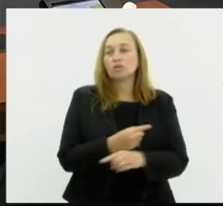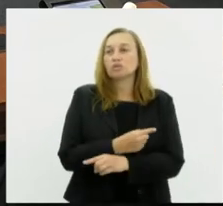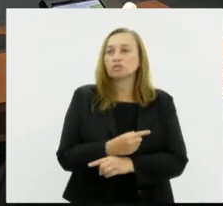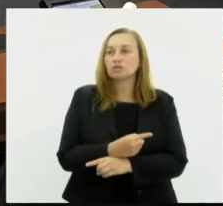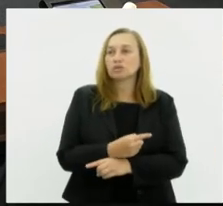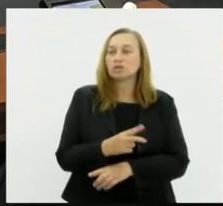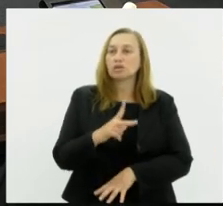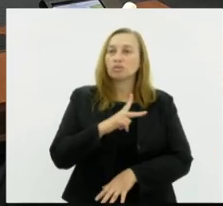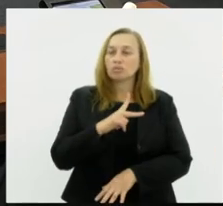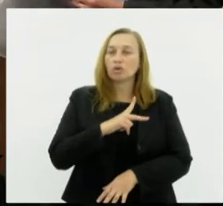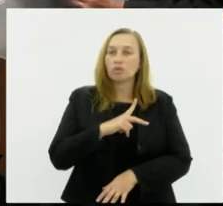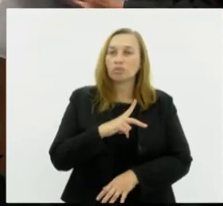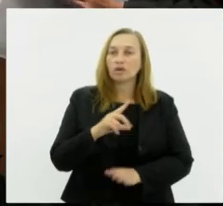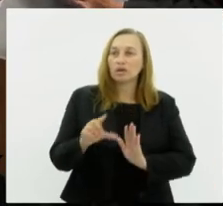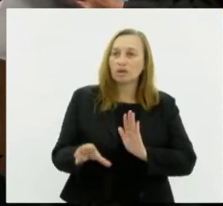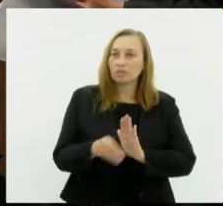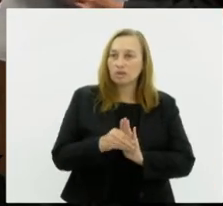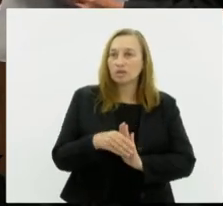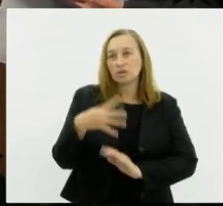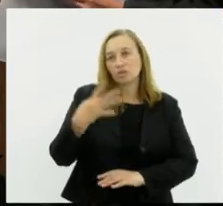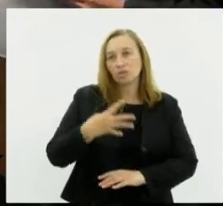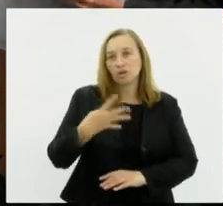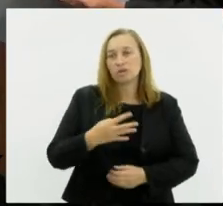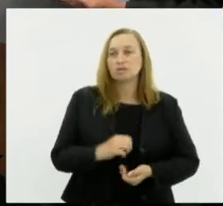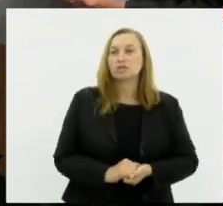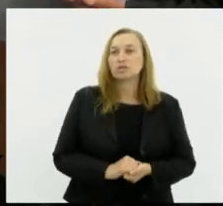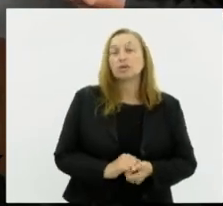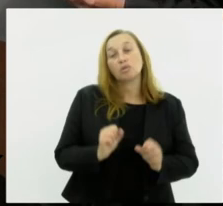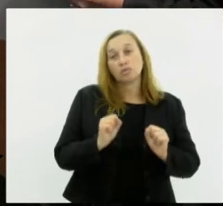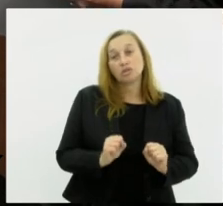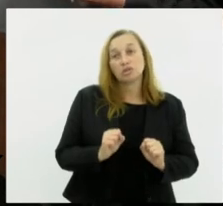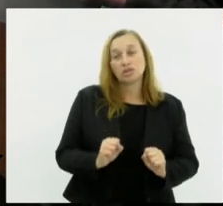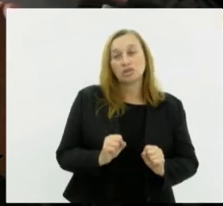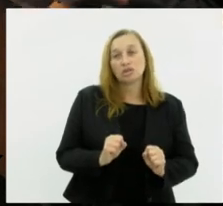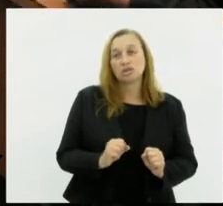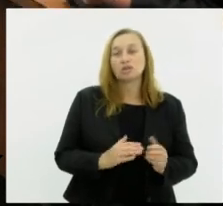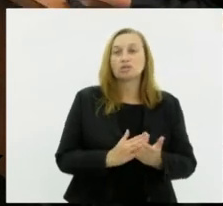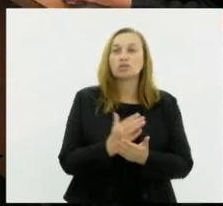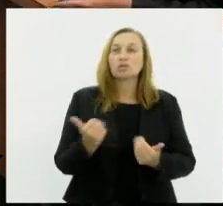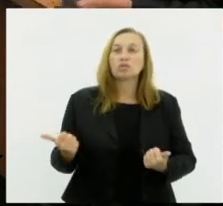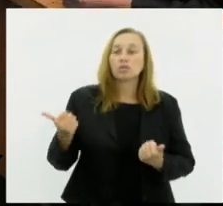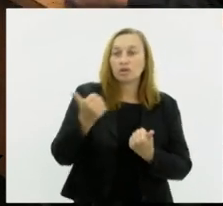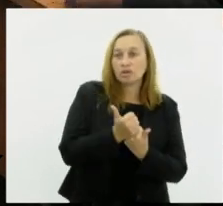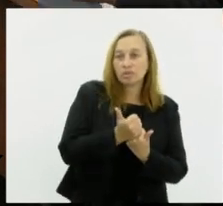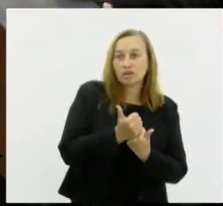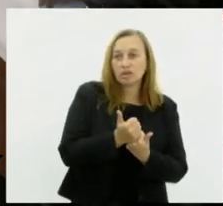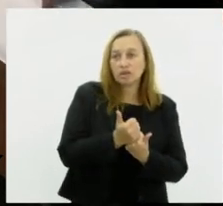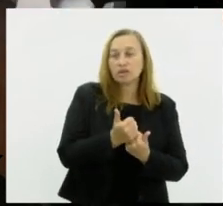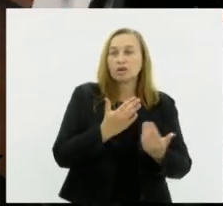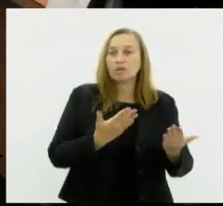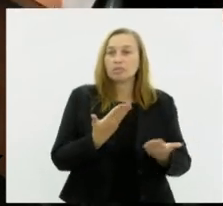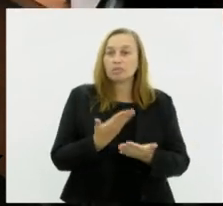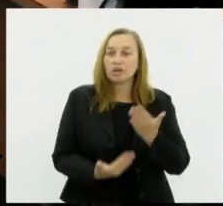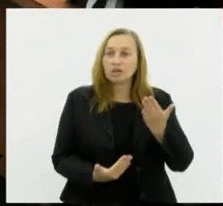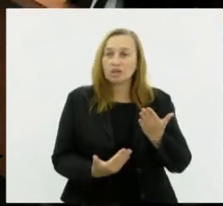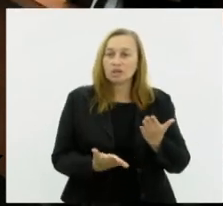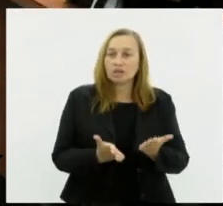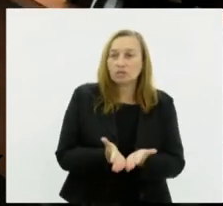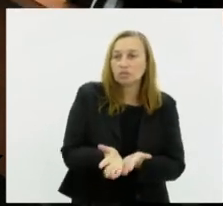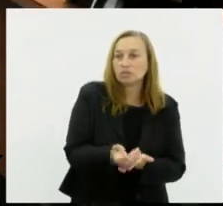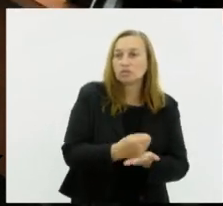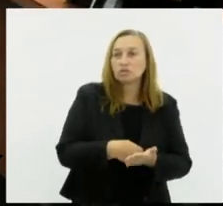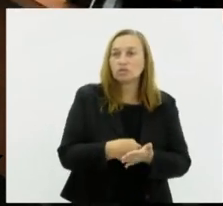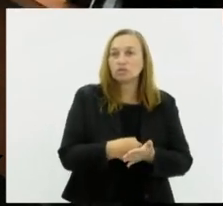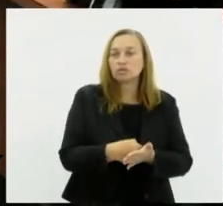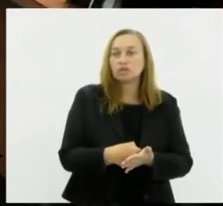própria emenda 4. Aí eu poderia ser favorável com subemenda. Perderá o regime diferenciado de tributação